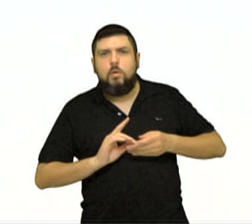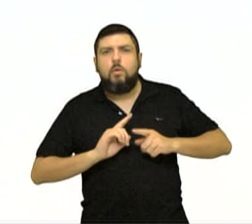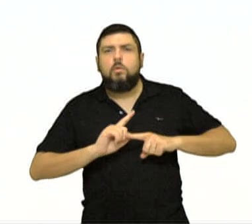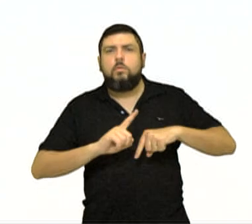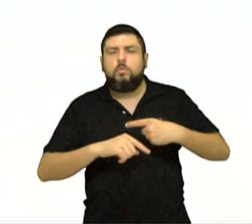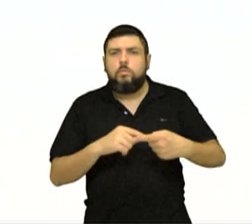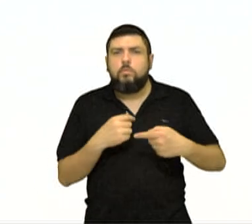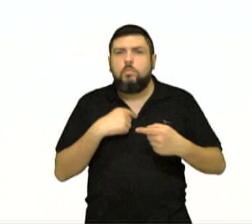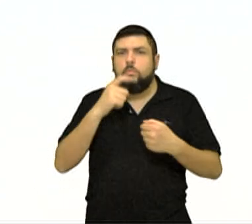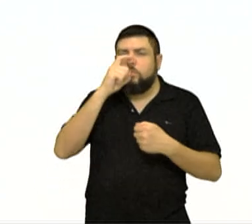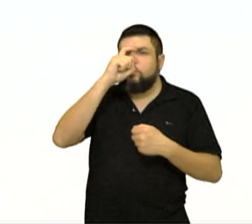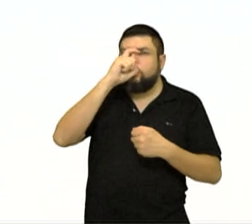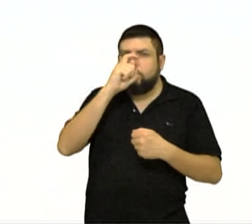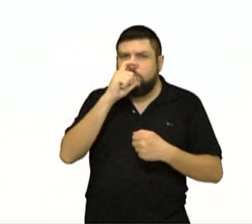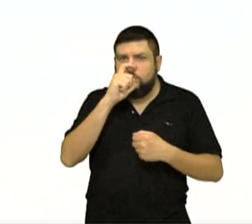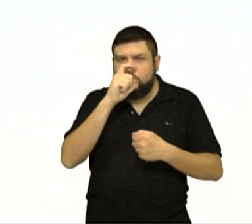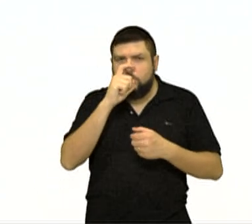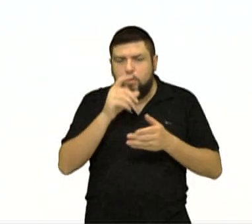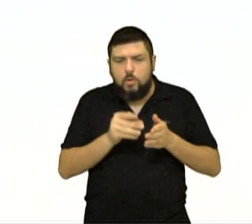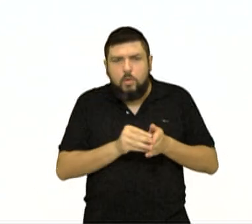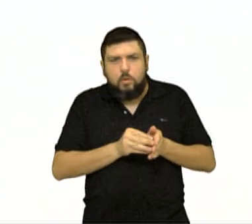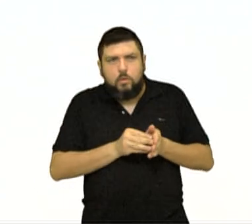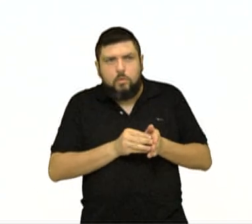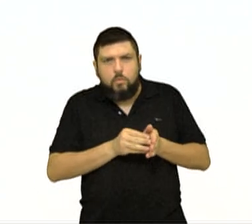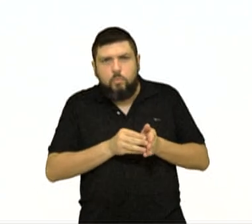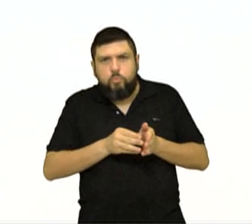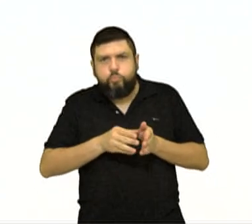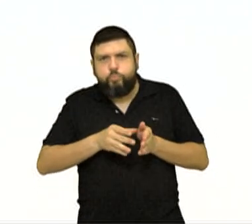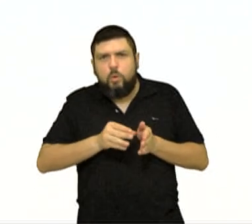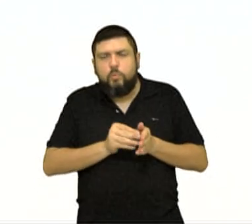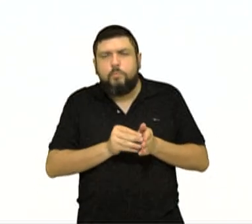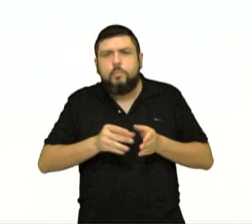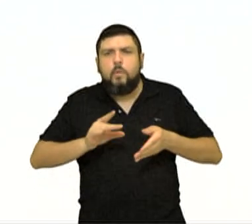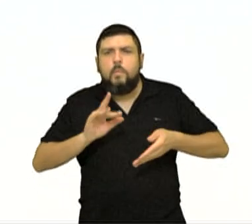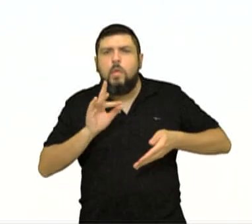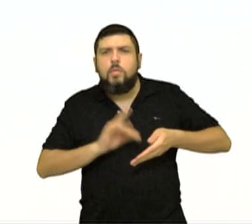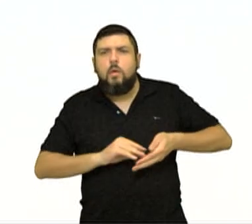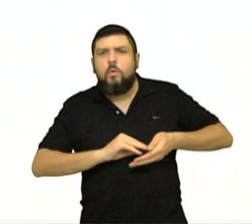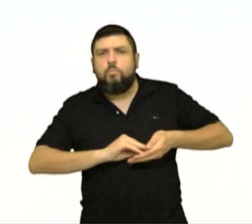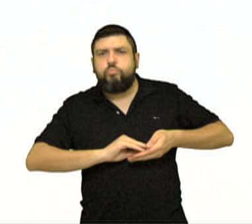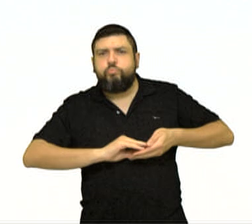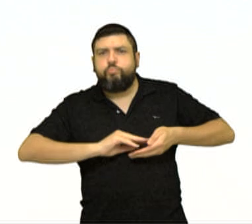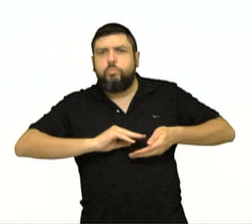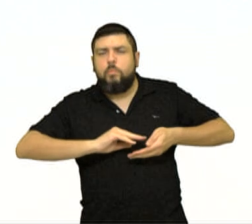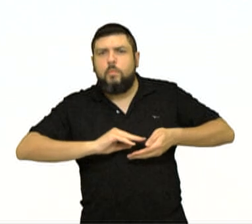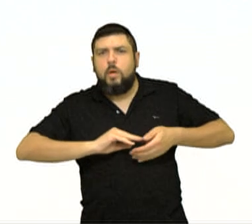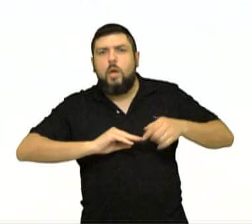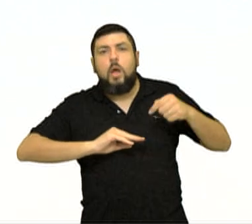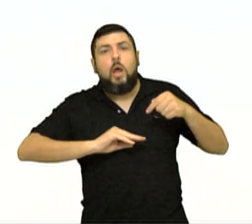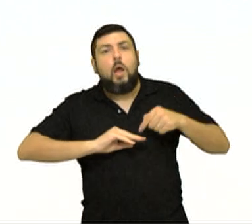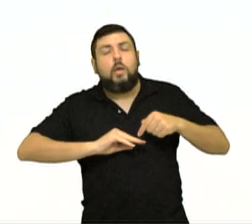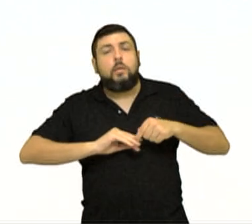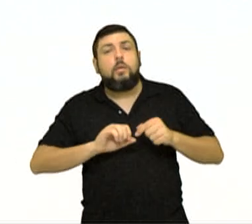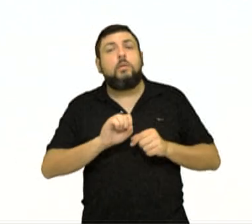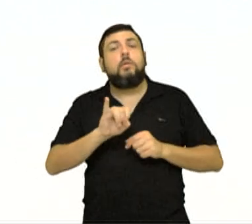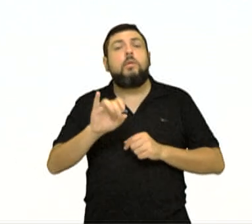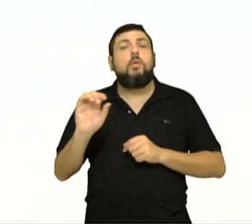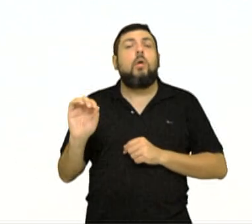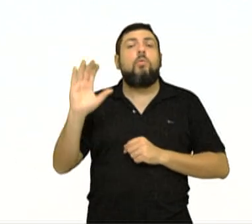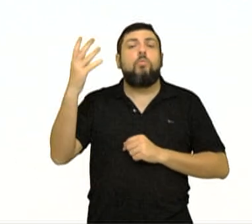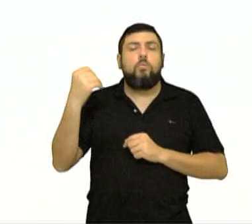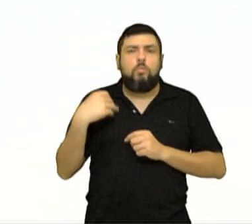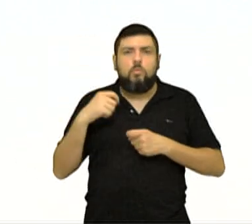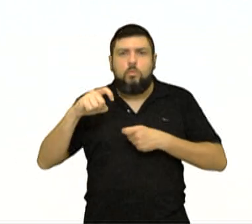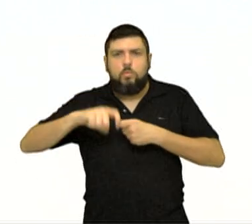menstruação, o endométrio crescendo, chegando à fase de estar preparado para armazenar uma gravidez caso haja a